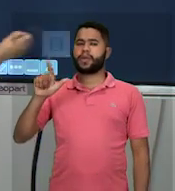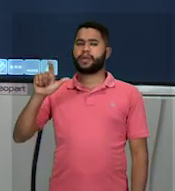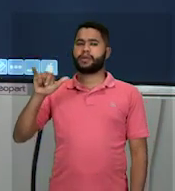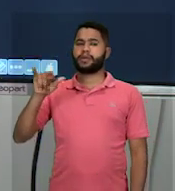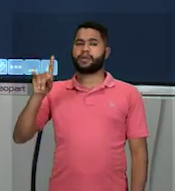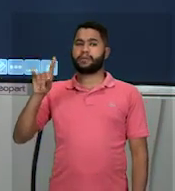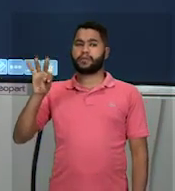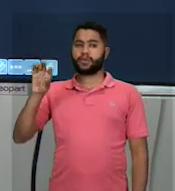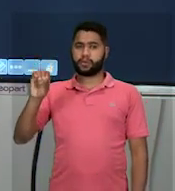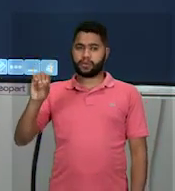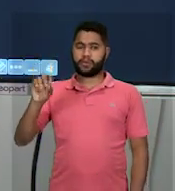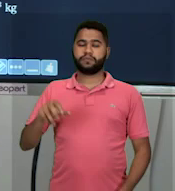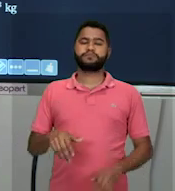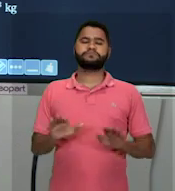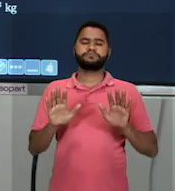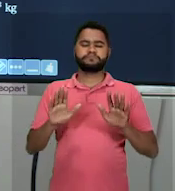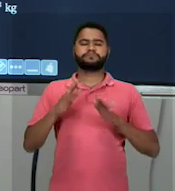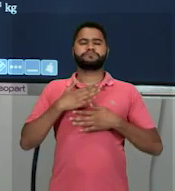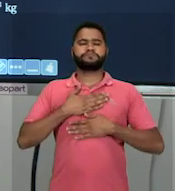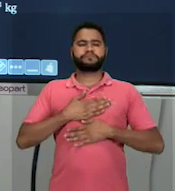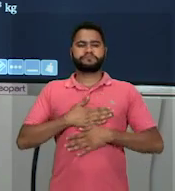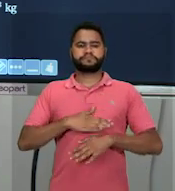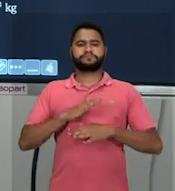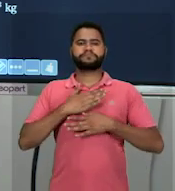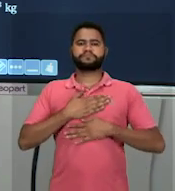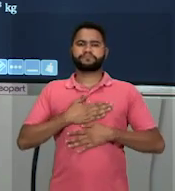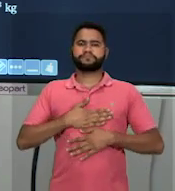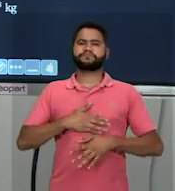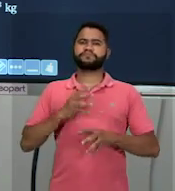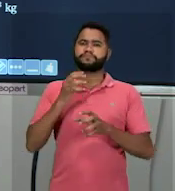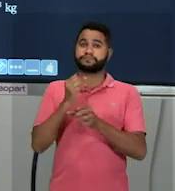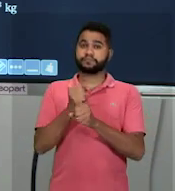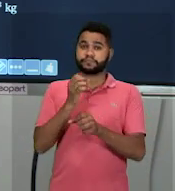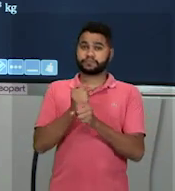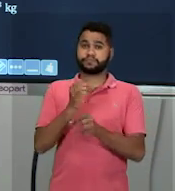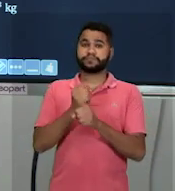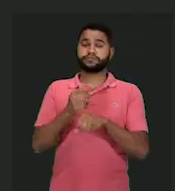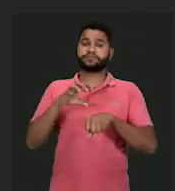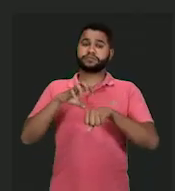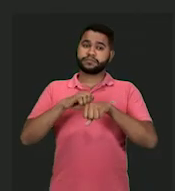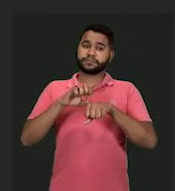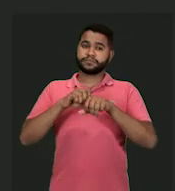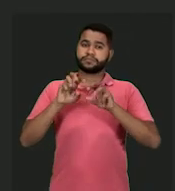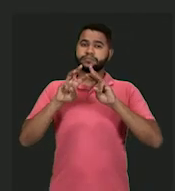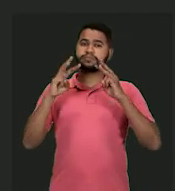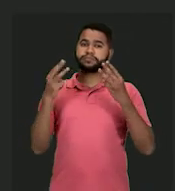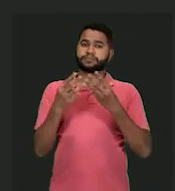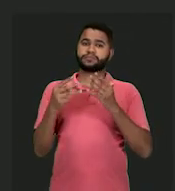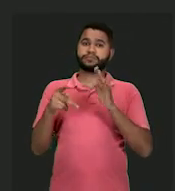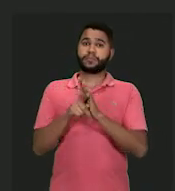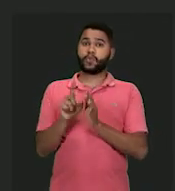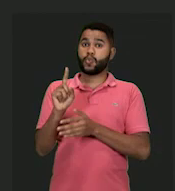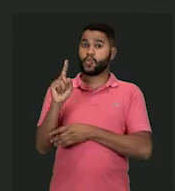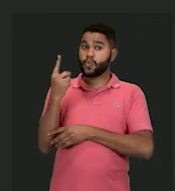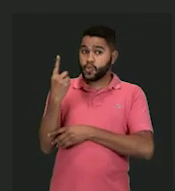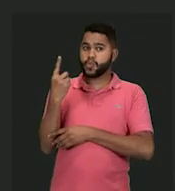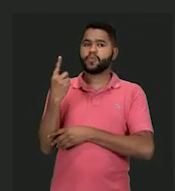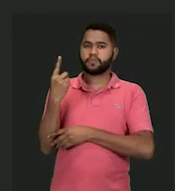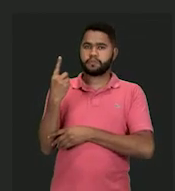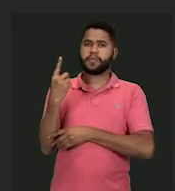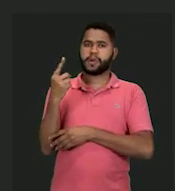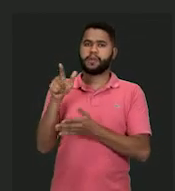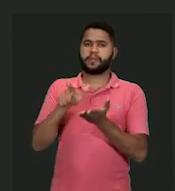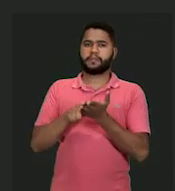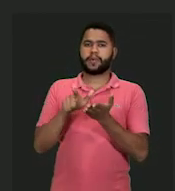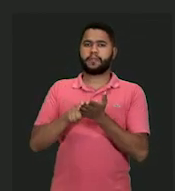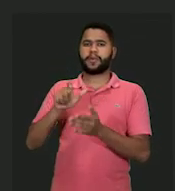começar devagar, calculando a massa de uma folha de papel A4, uma única folha. Então vamos fazer